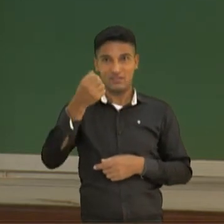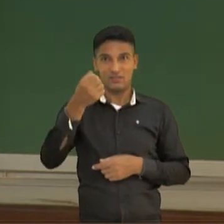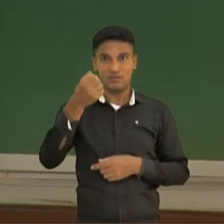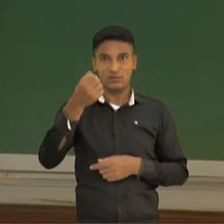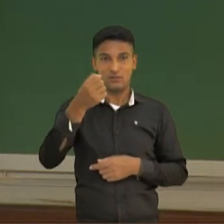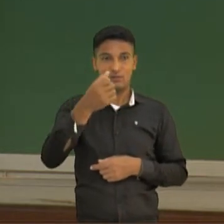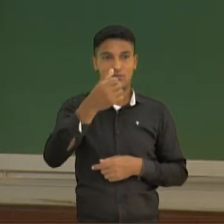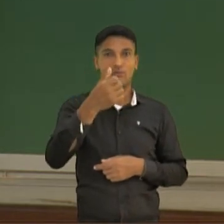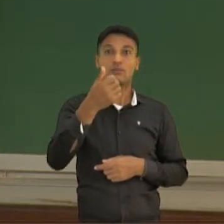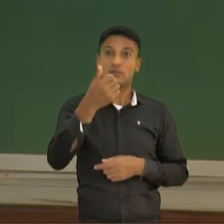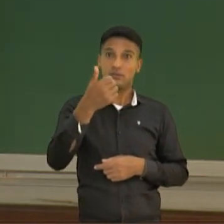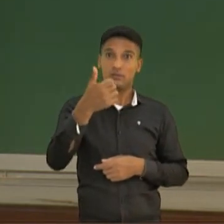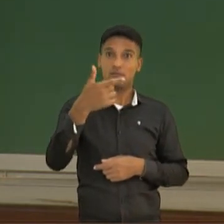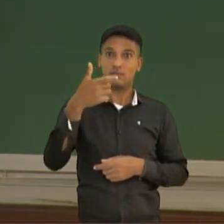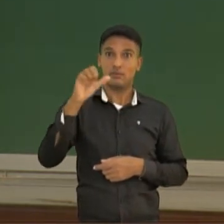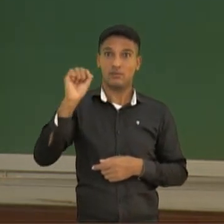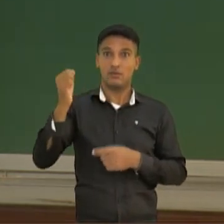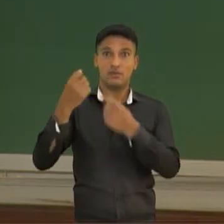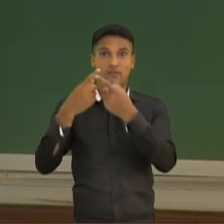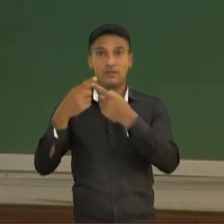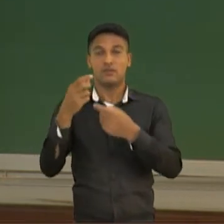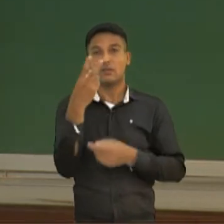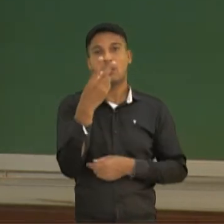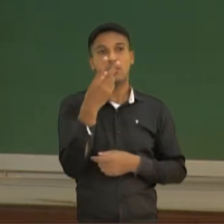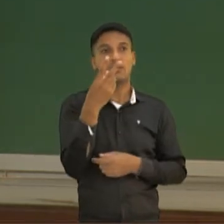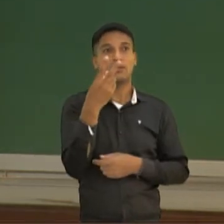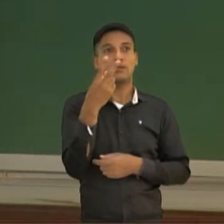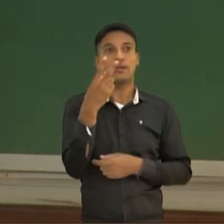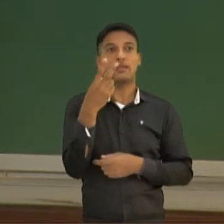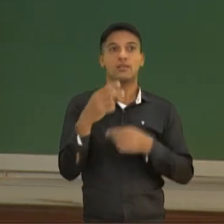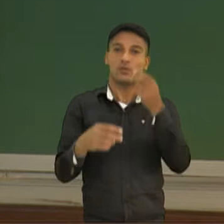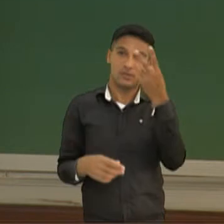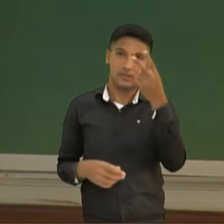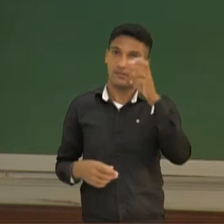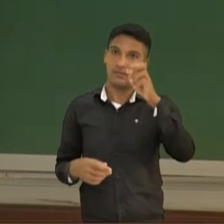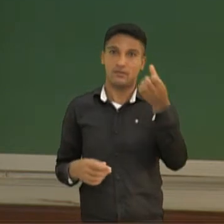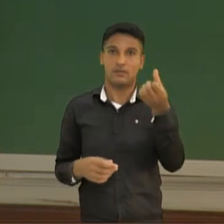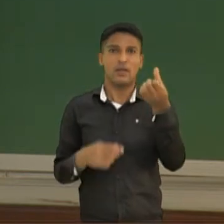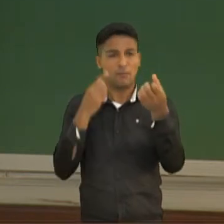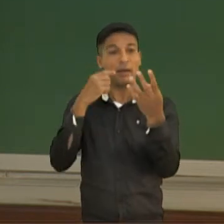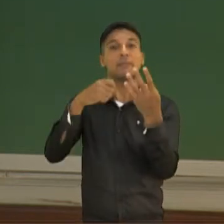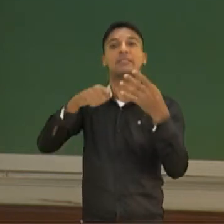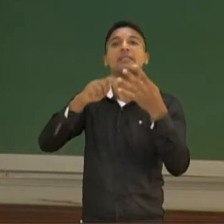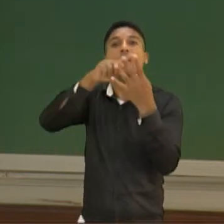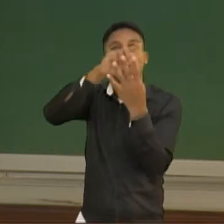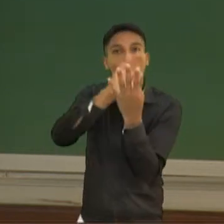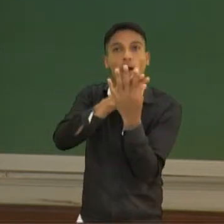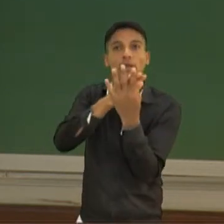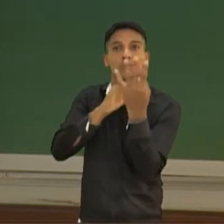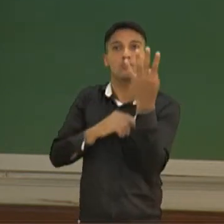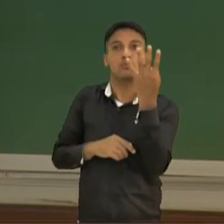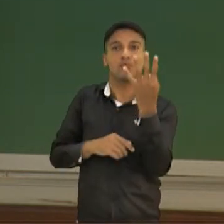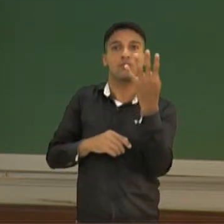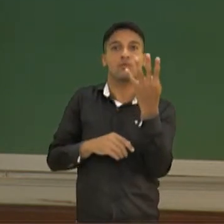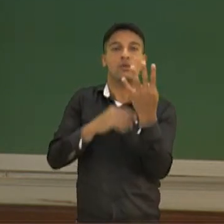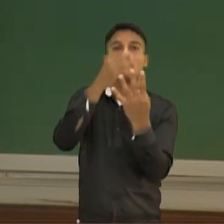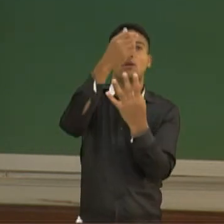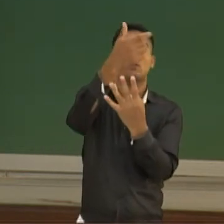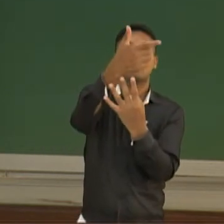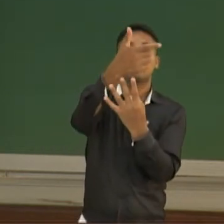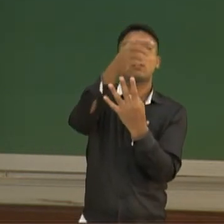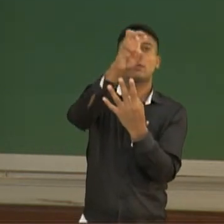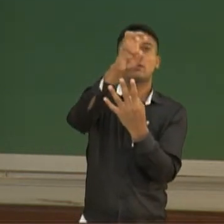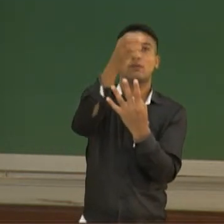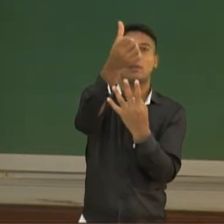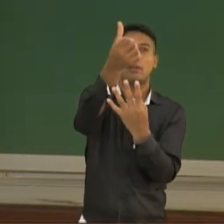256. Mas aí não são 4? Então, se eu pegar 256 aqui e juntar com mais 256 aqui,